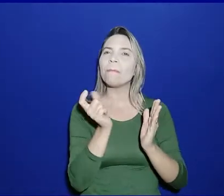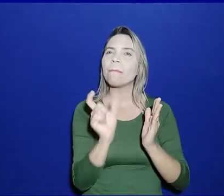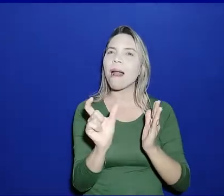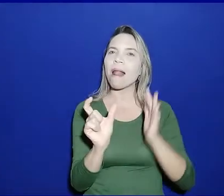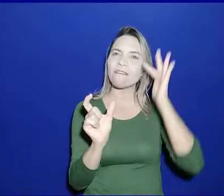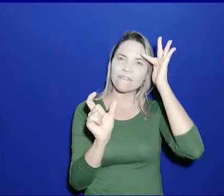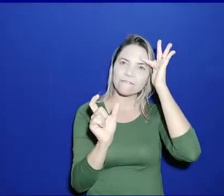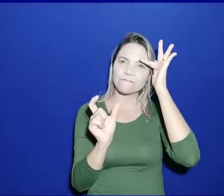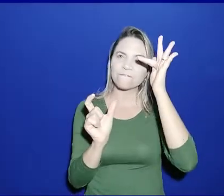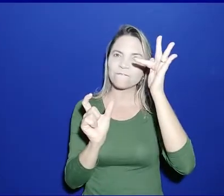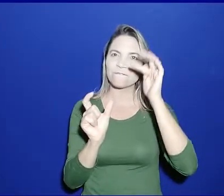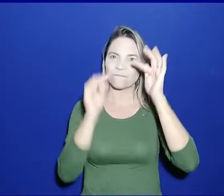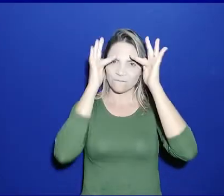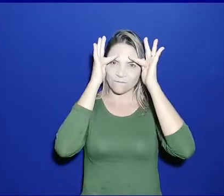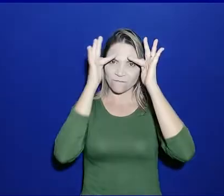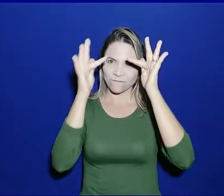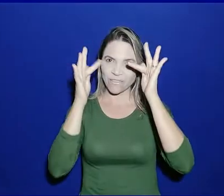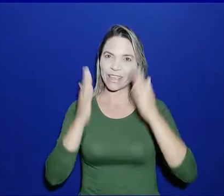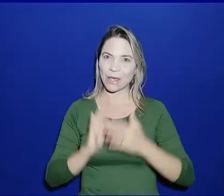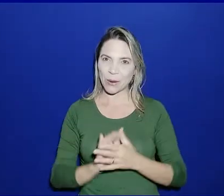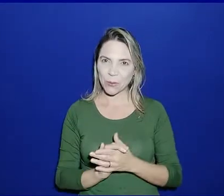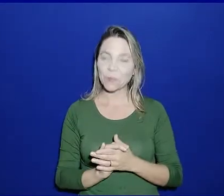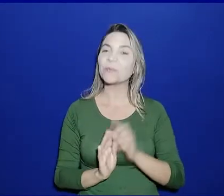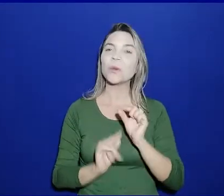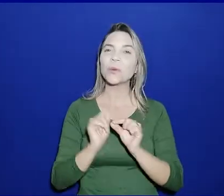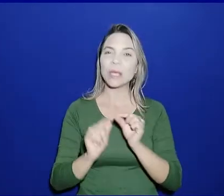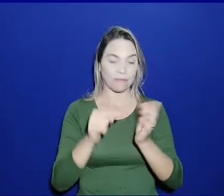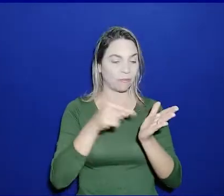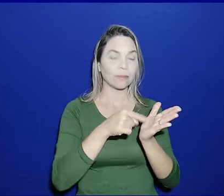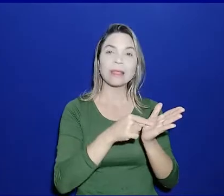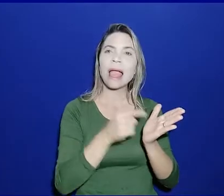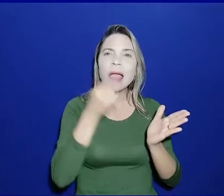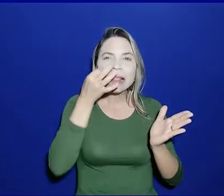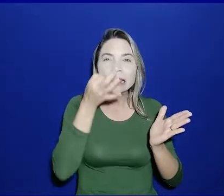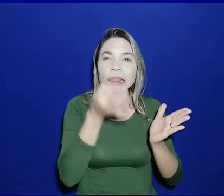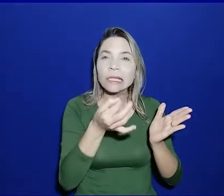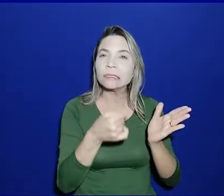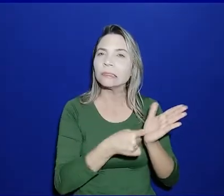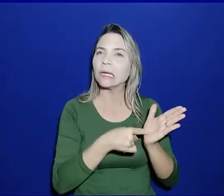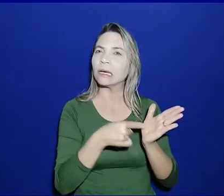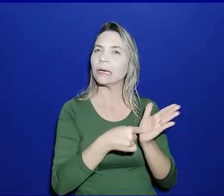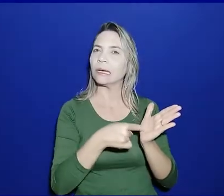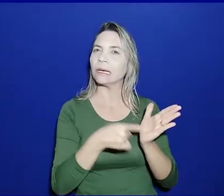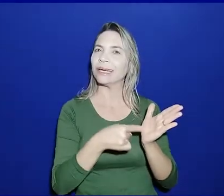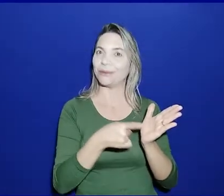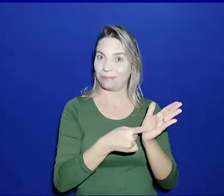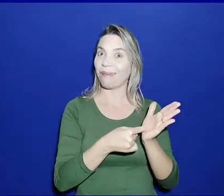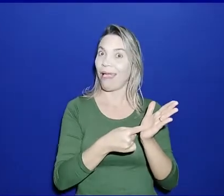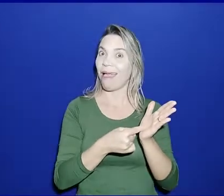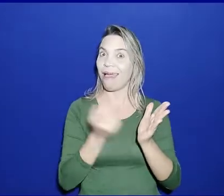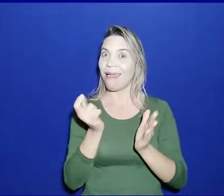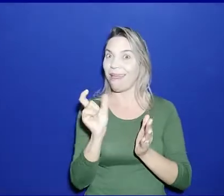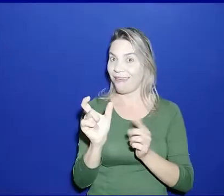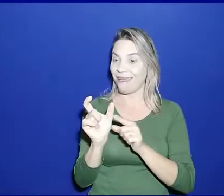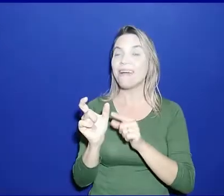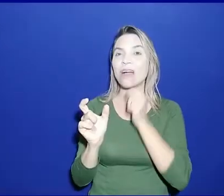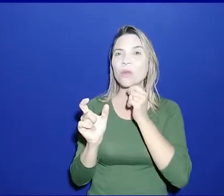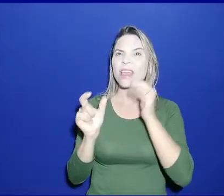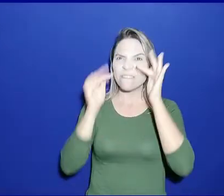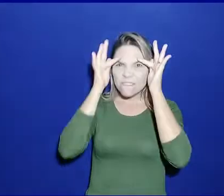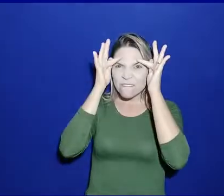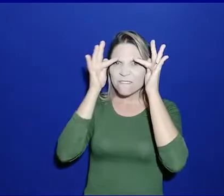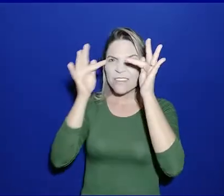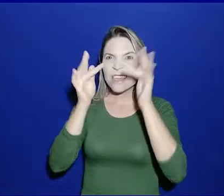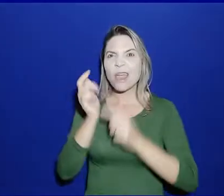como estar aqui escrito algo do tipo: preste atenção, porque são palavras